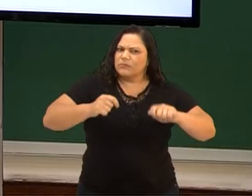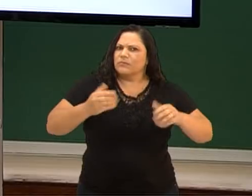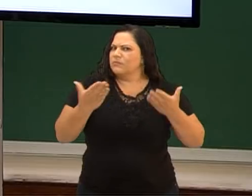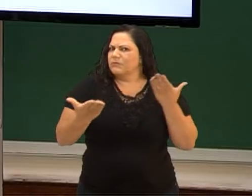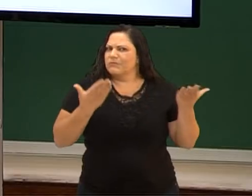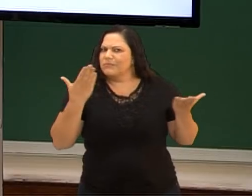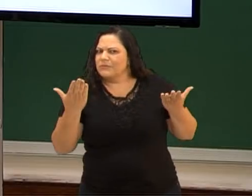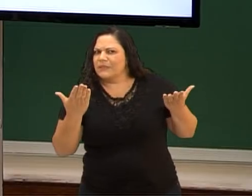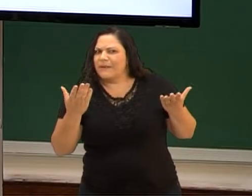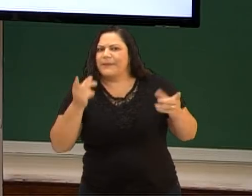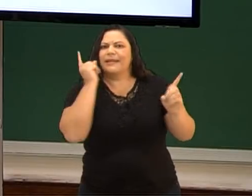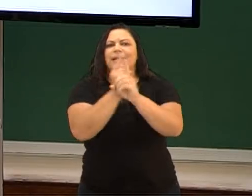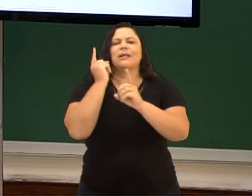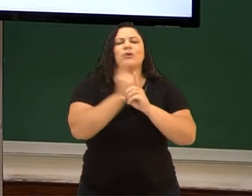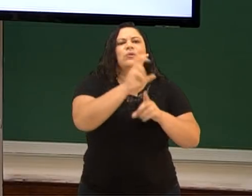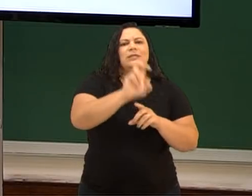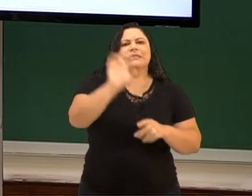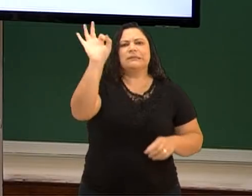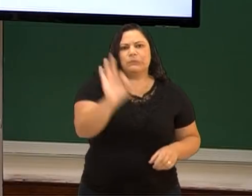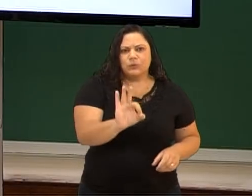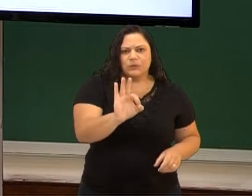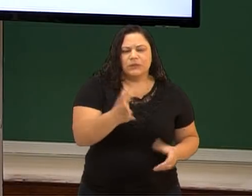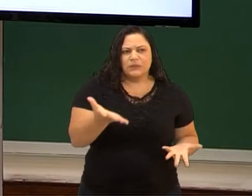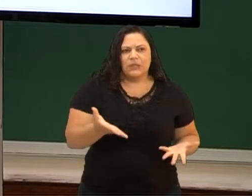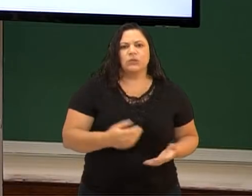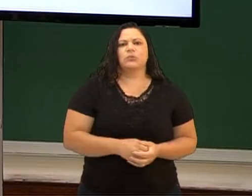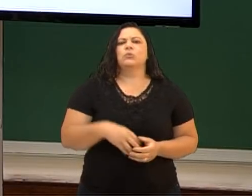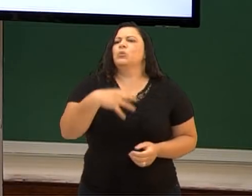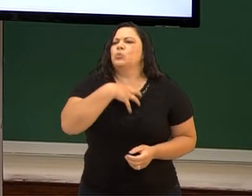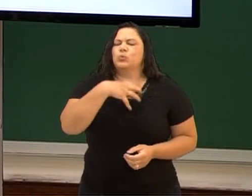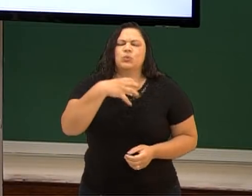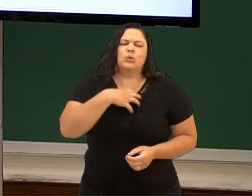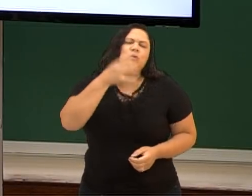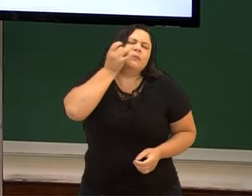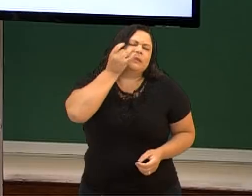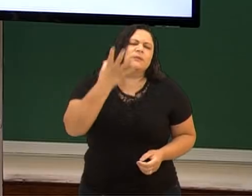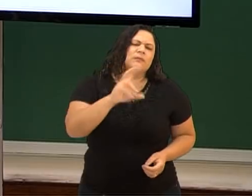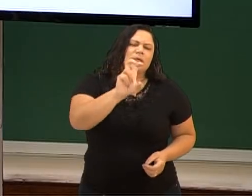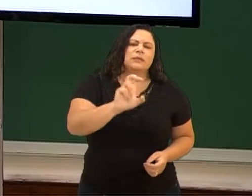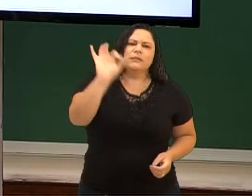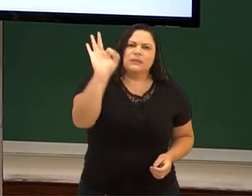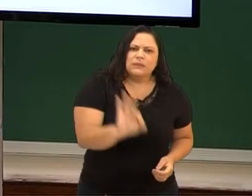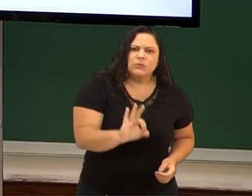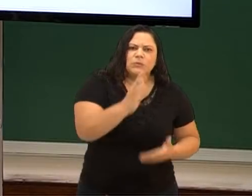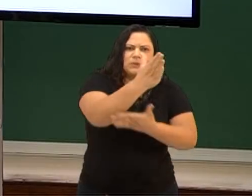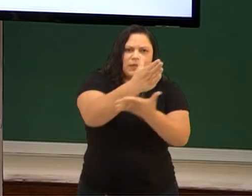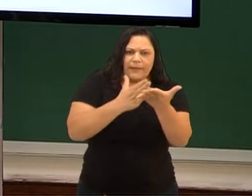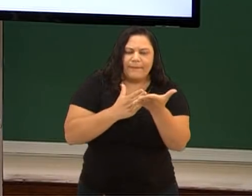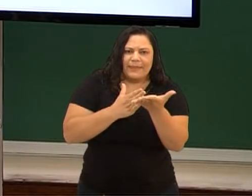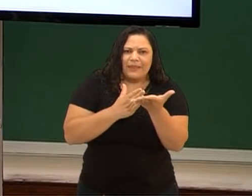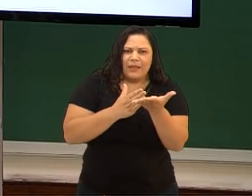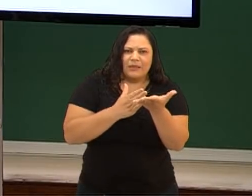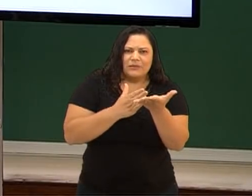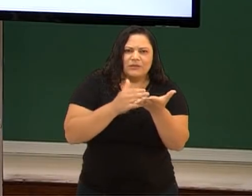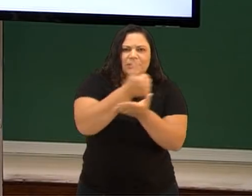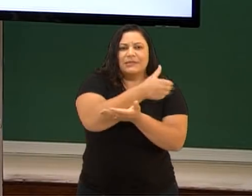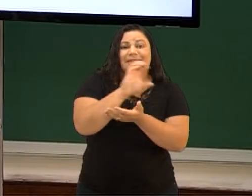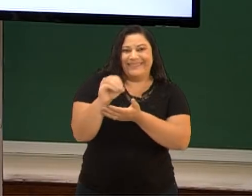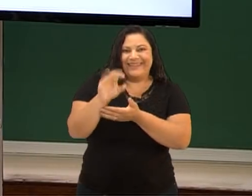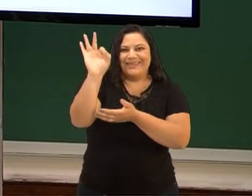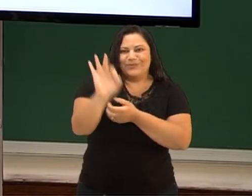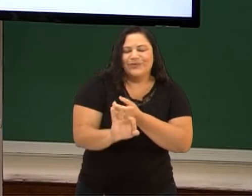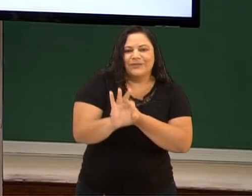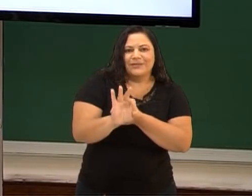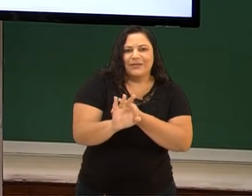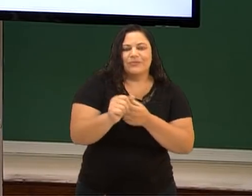os 5%? Acredito que a maneira mais fácil seria o quê? 5%, não é metade de 10%? Então,